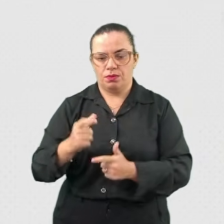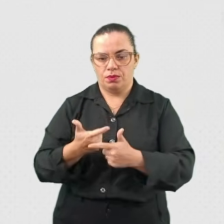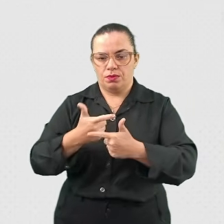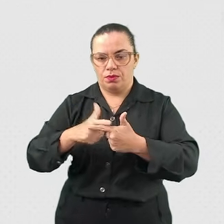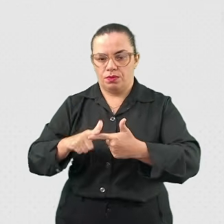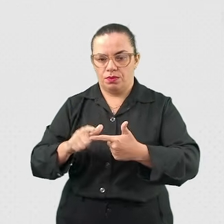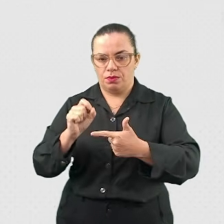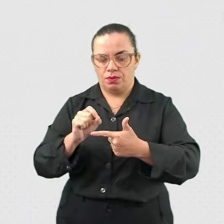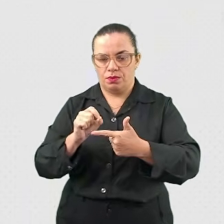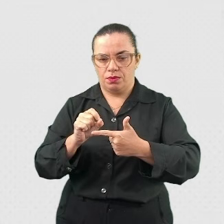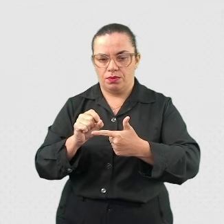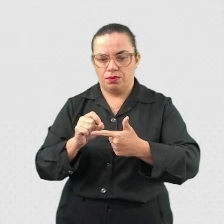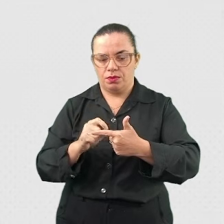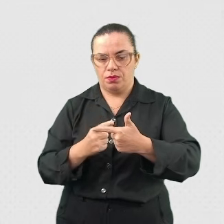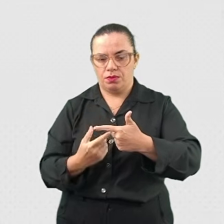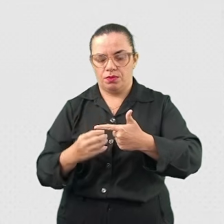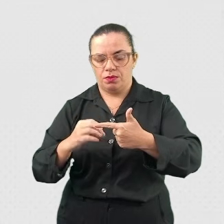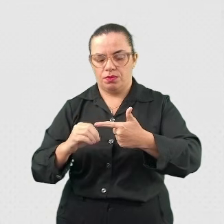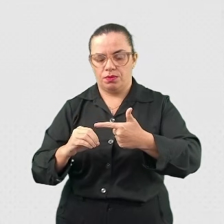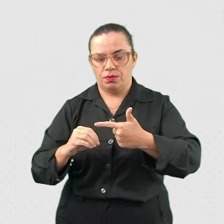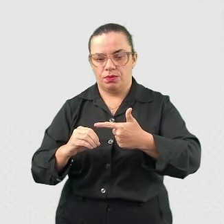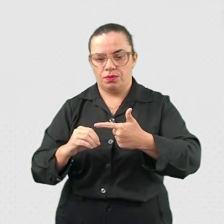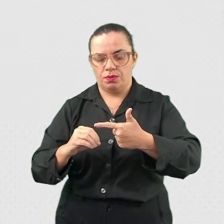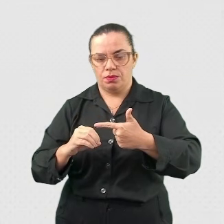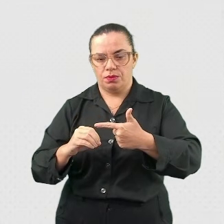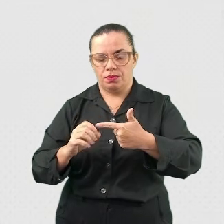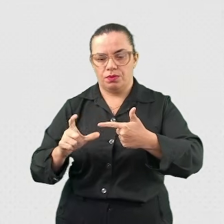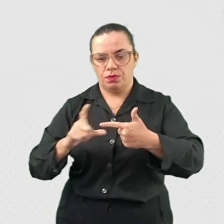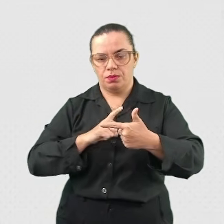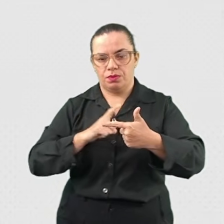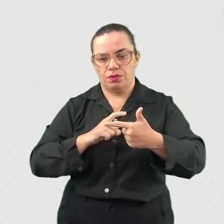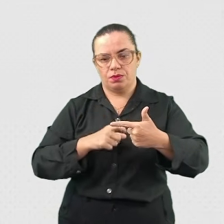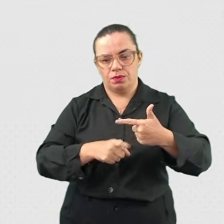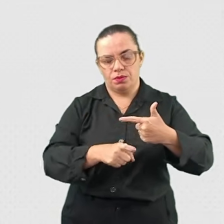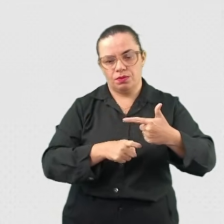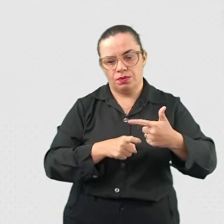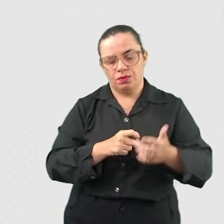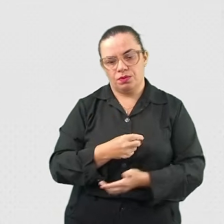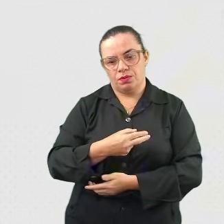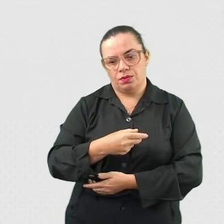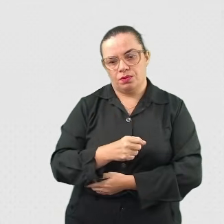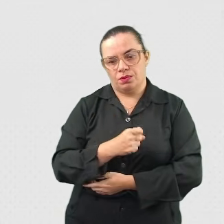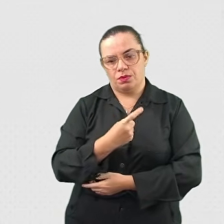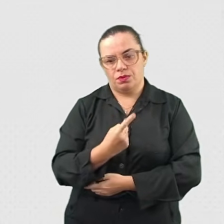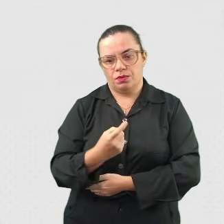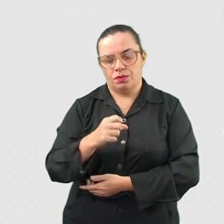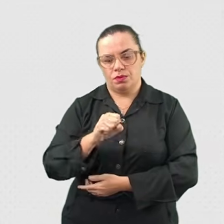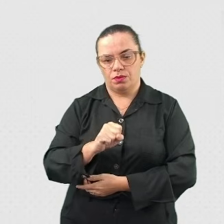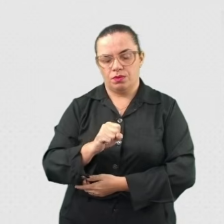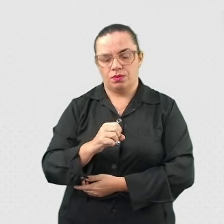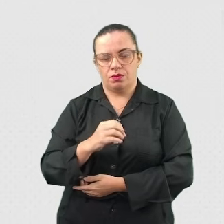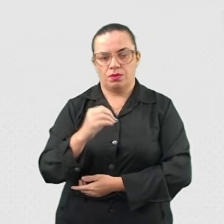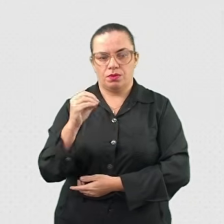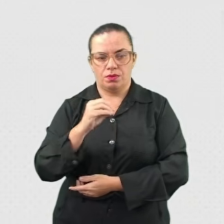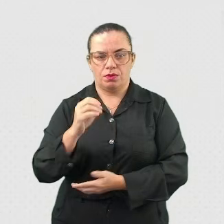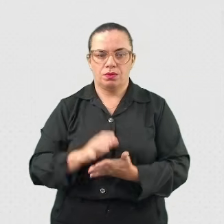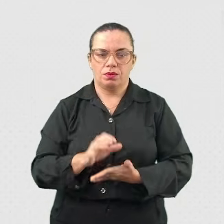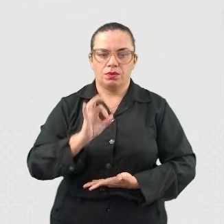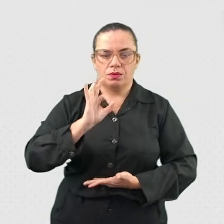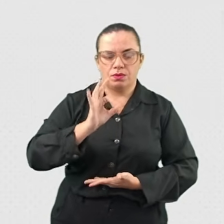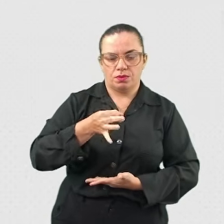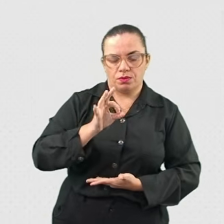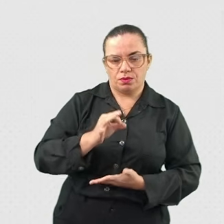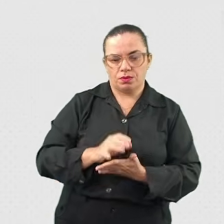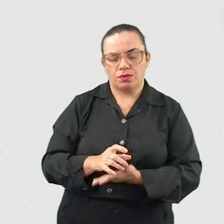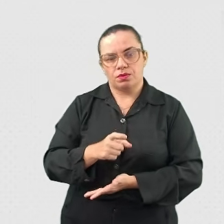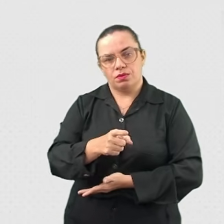dividido por 10. Você vai ter um x igual a 18 graus, ó. Certo? Bom, se o x é